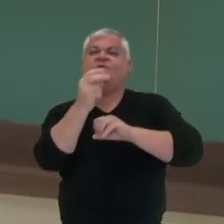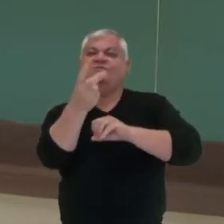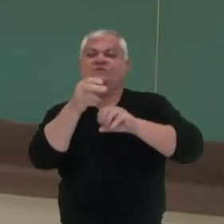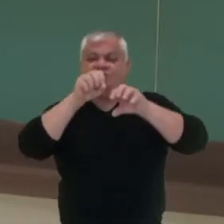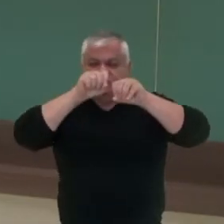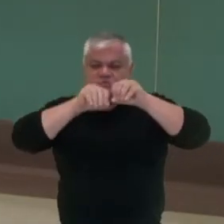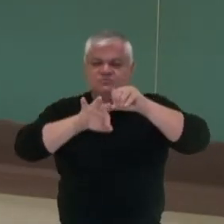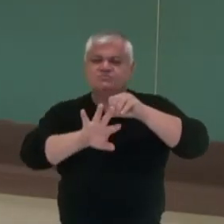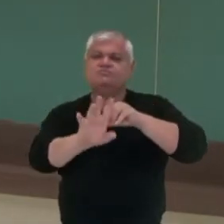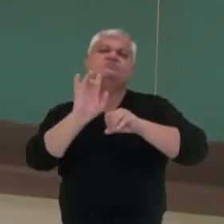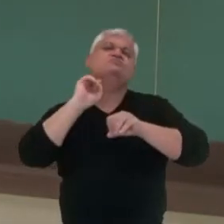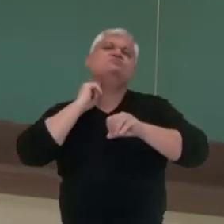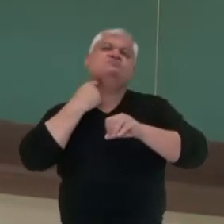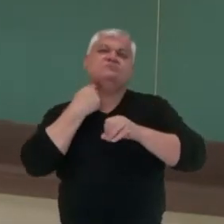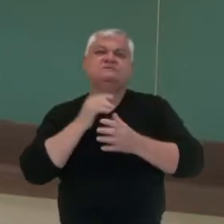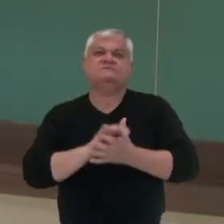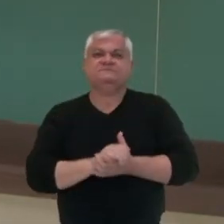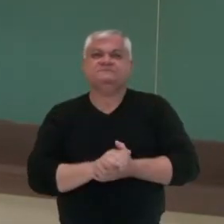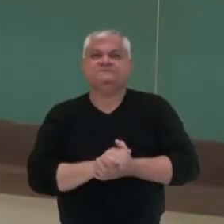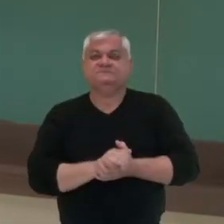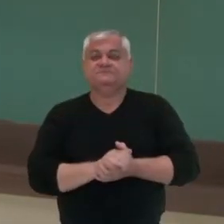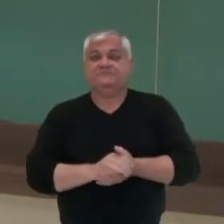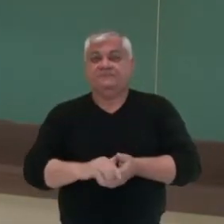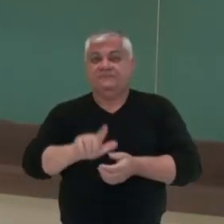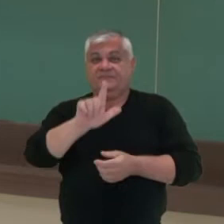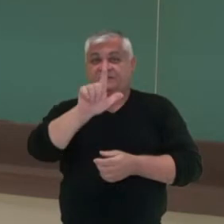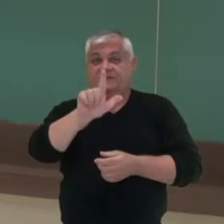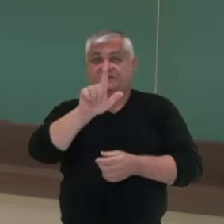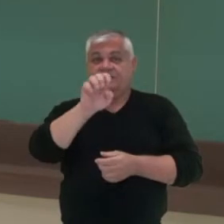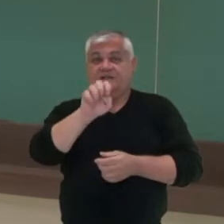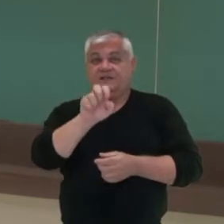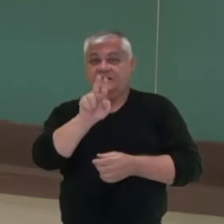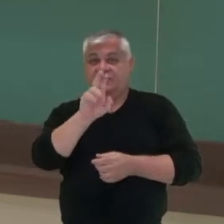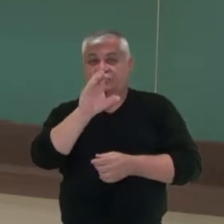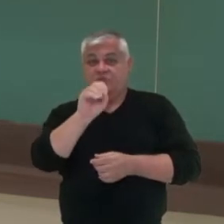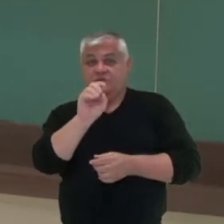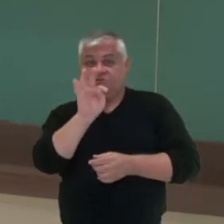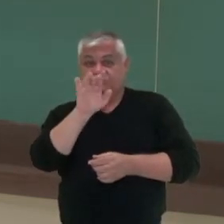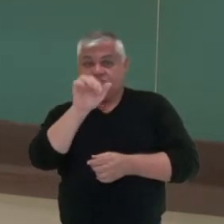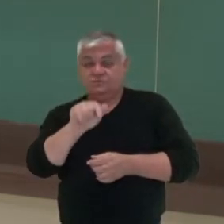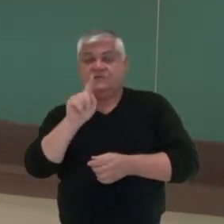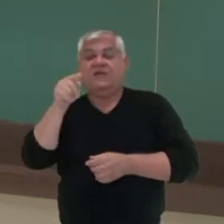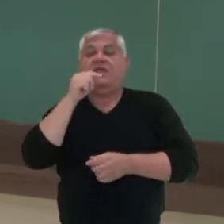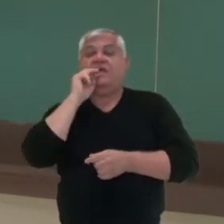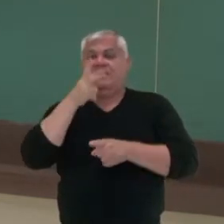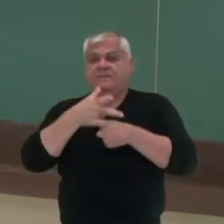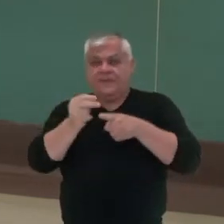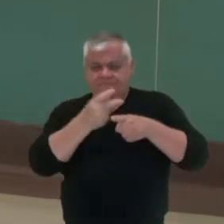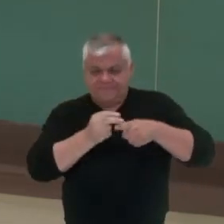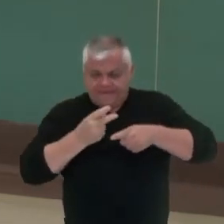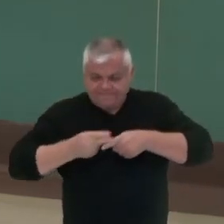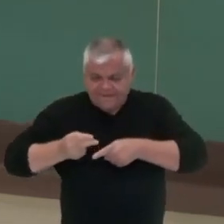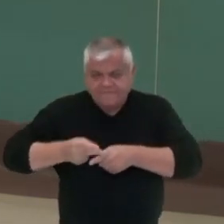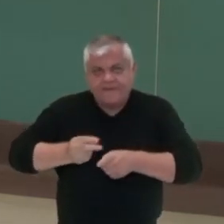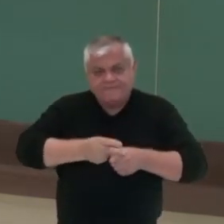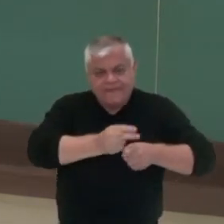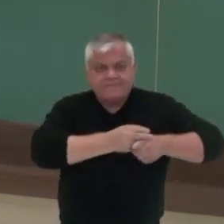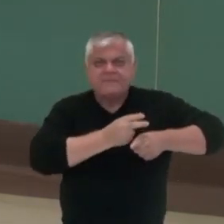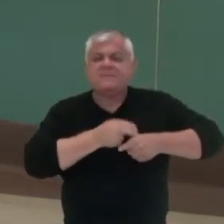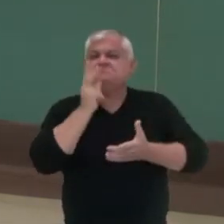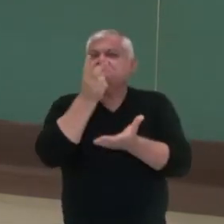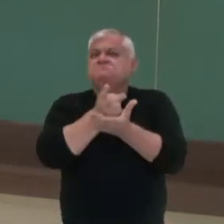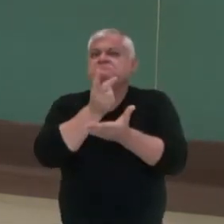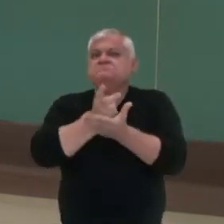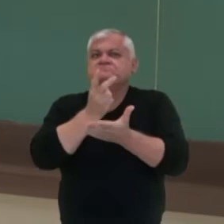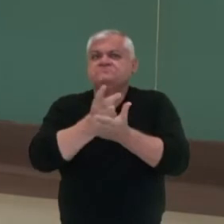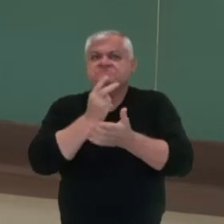expelido através da respiração. Os leucócitos são as células de defesa do nosso corpo. Então, eles estão o tempo todo lá no nosso